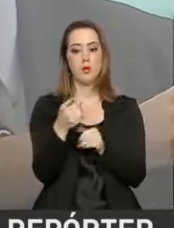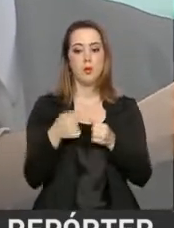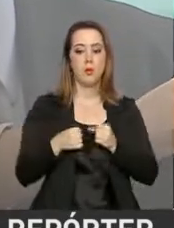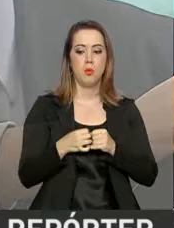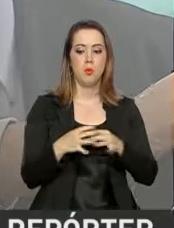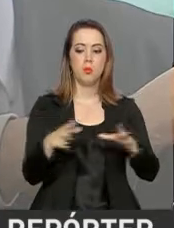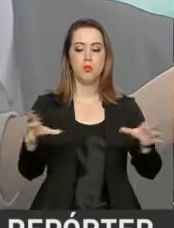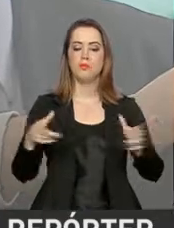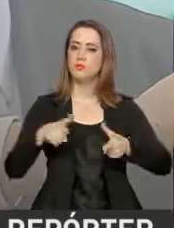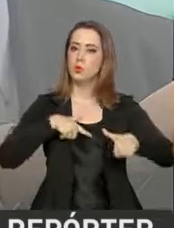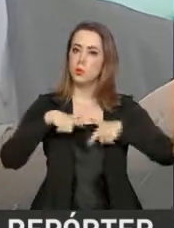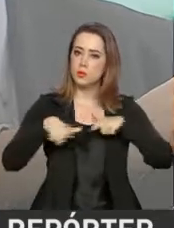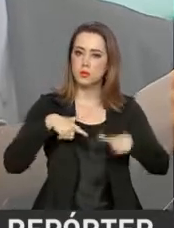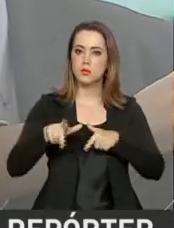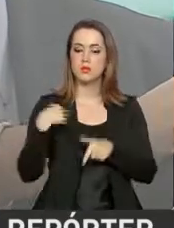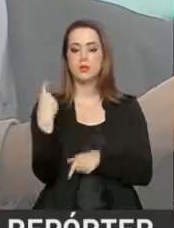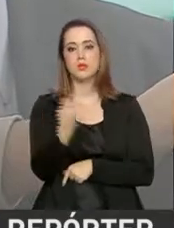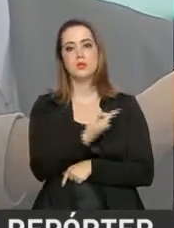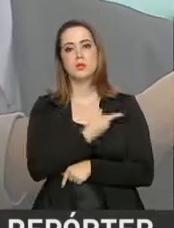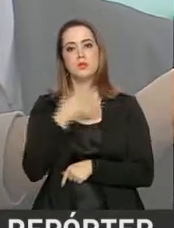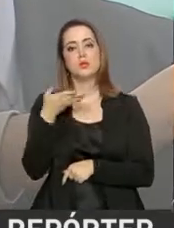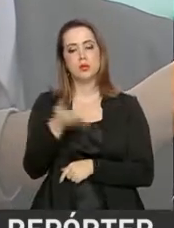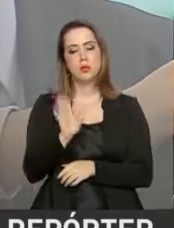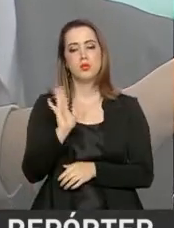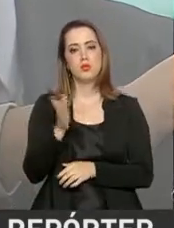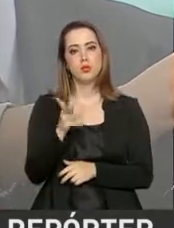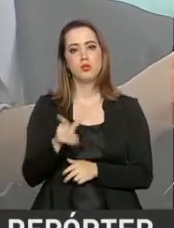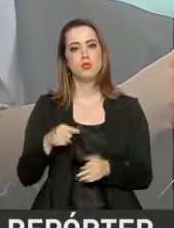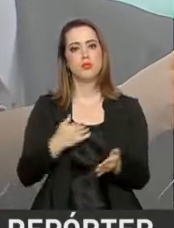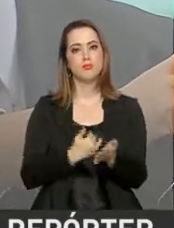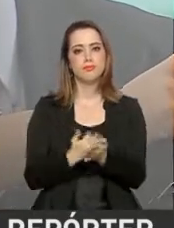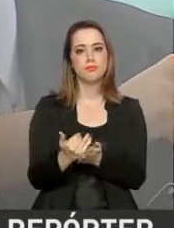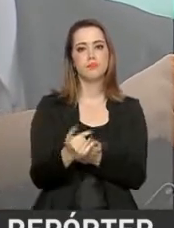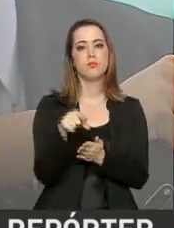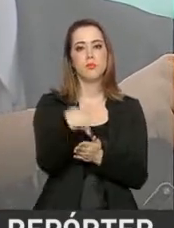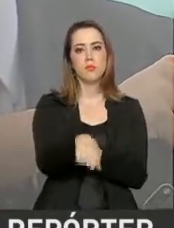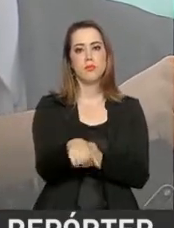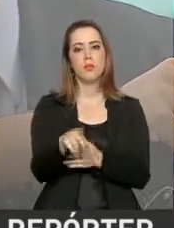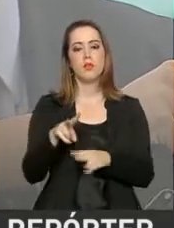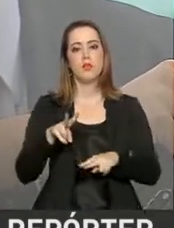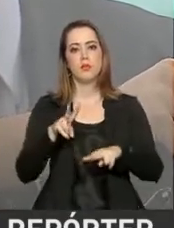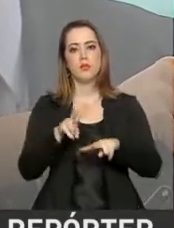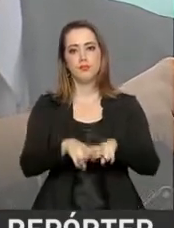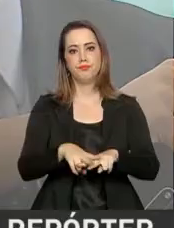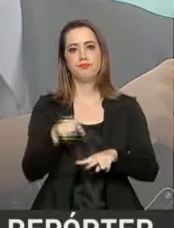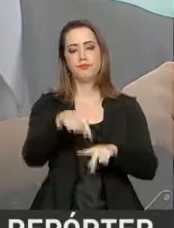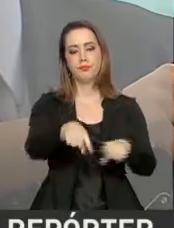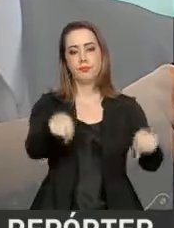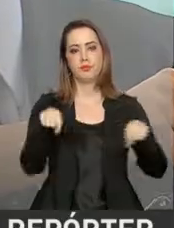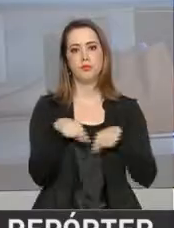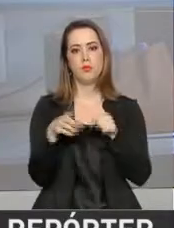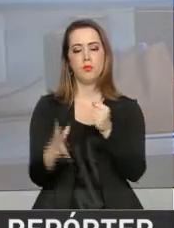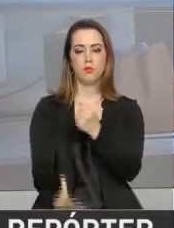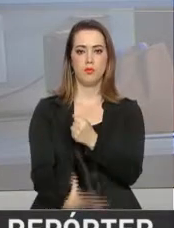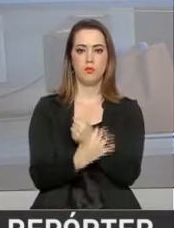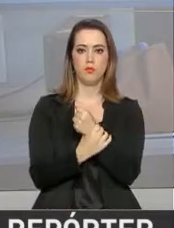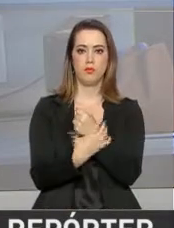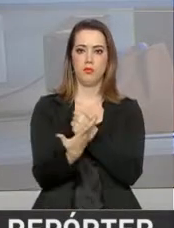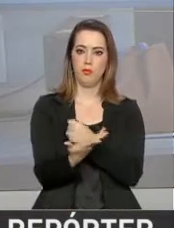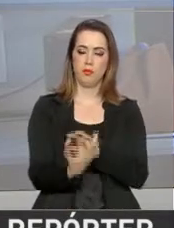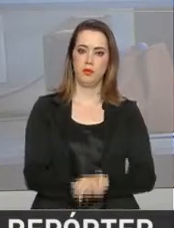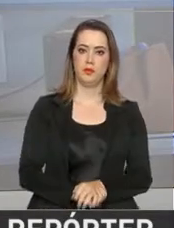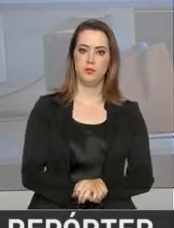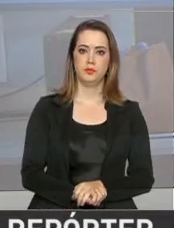ampliar as ações que todos nós temos nesse campo da área penitenciária e da segurança.